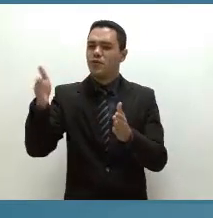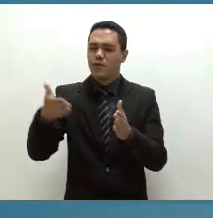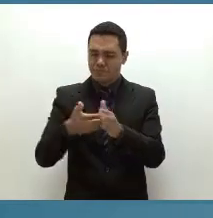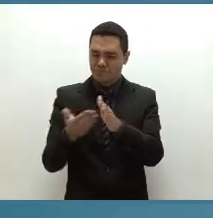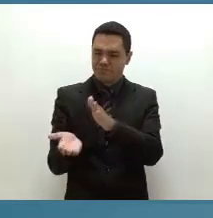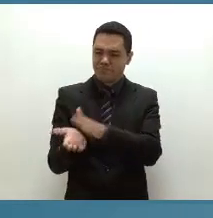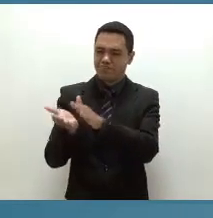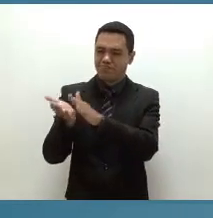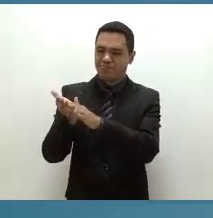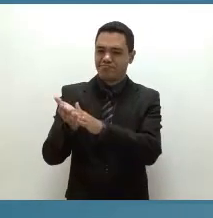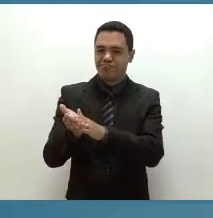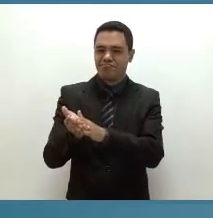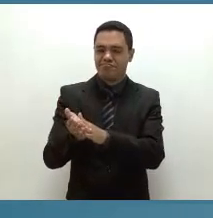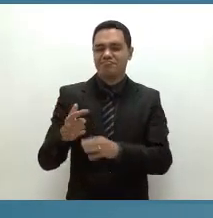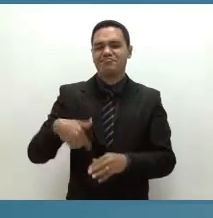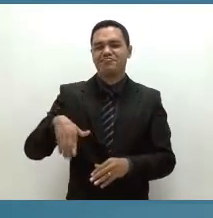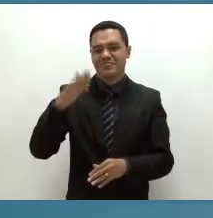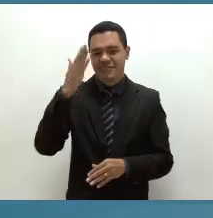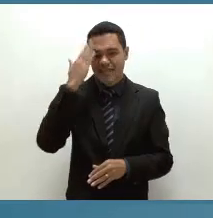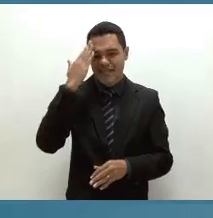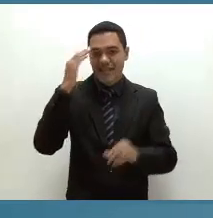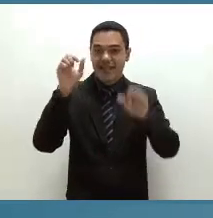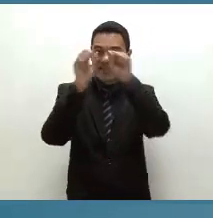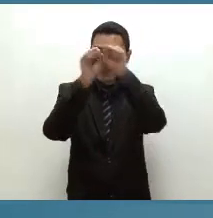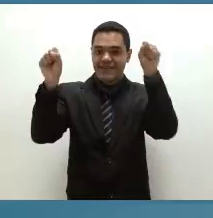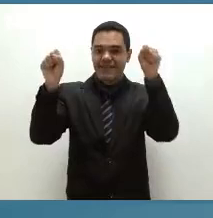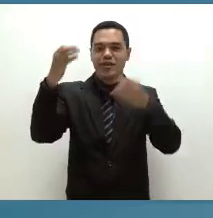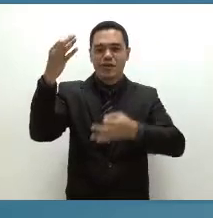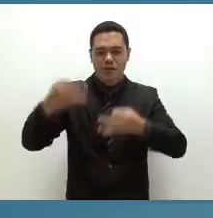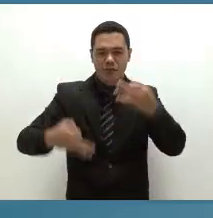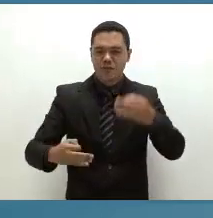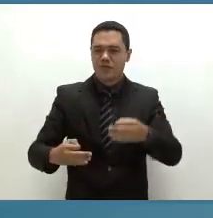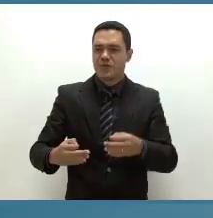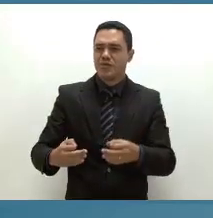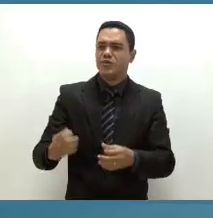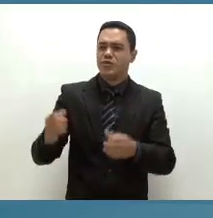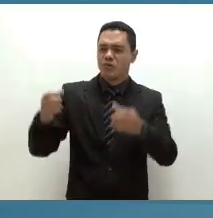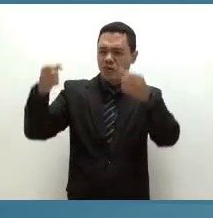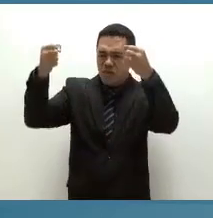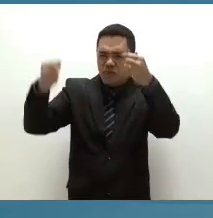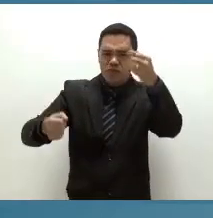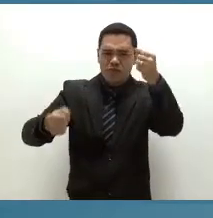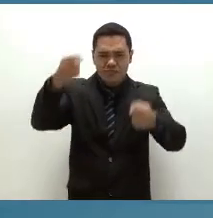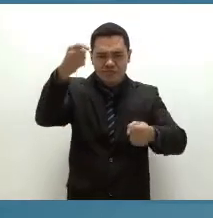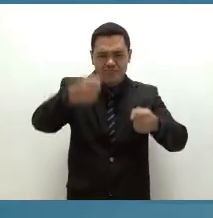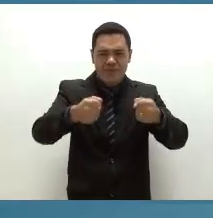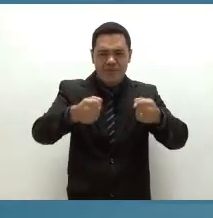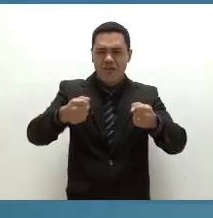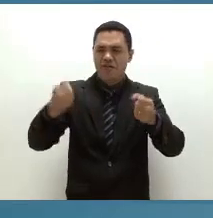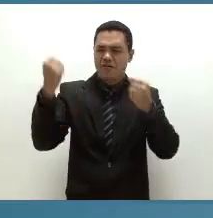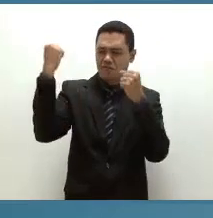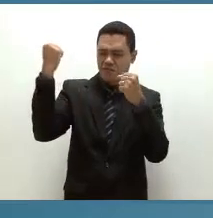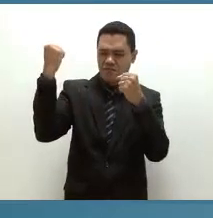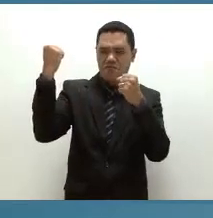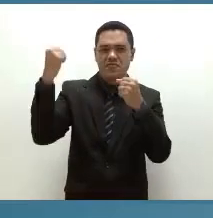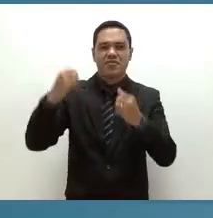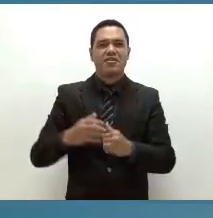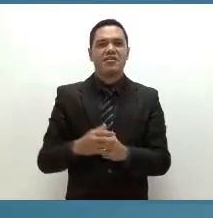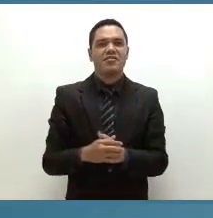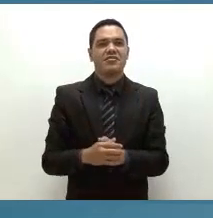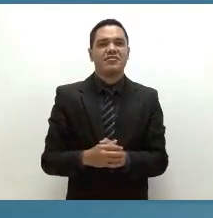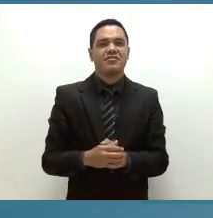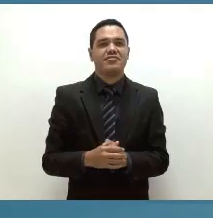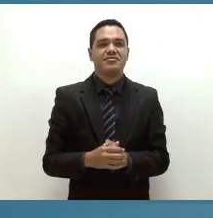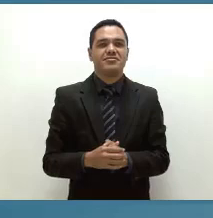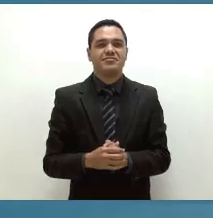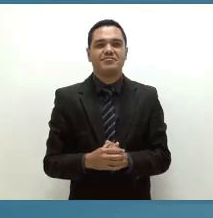de que o Tribunal de Justiça segue com suas colunas absolutamente fortalecidas. Mas quero me reportar